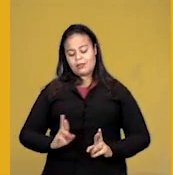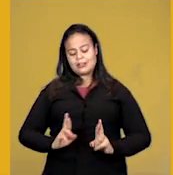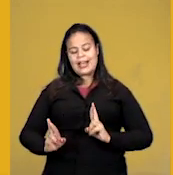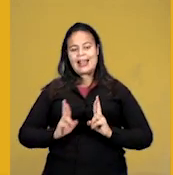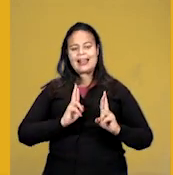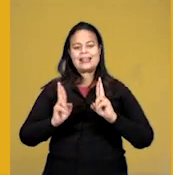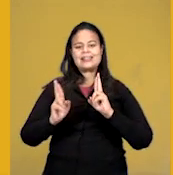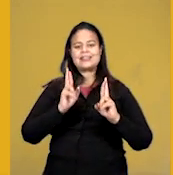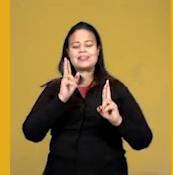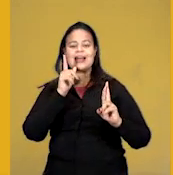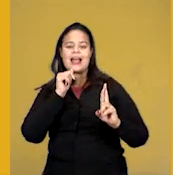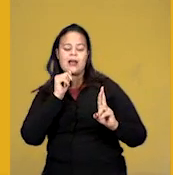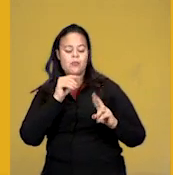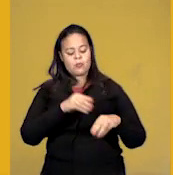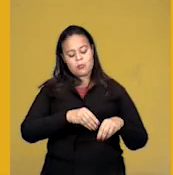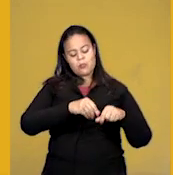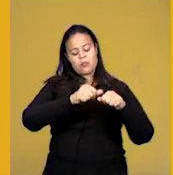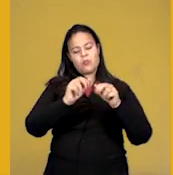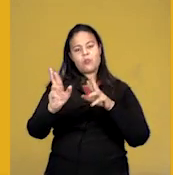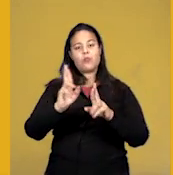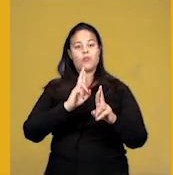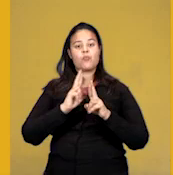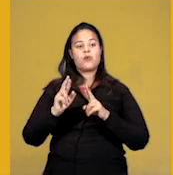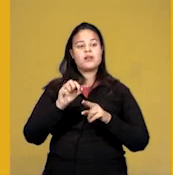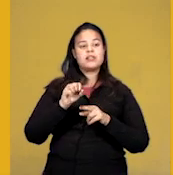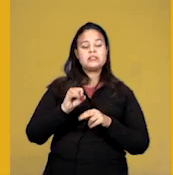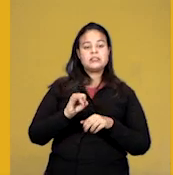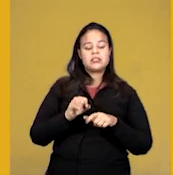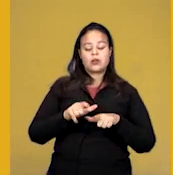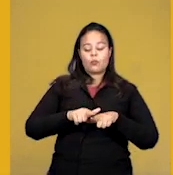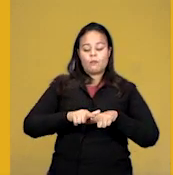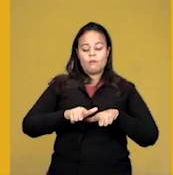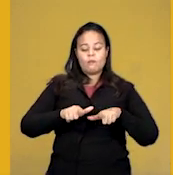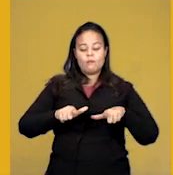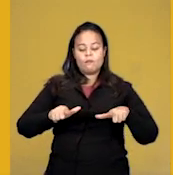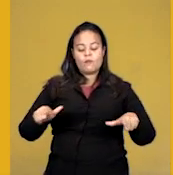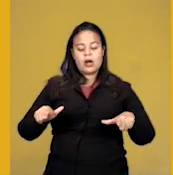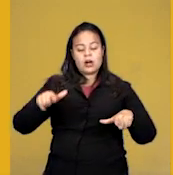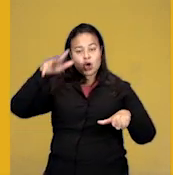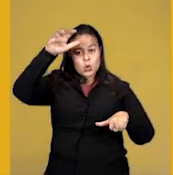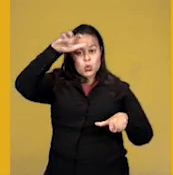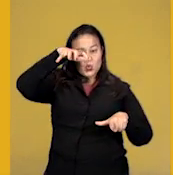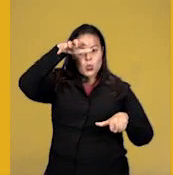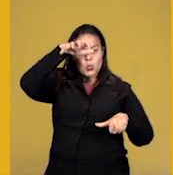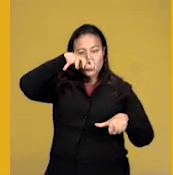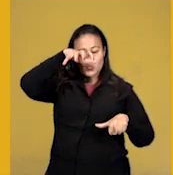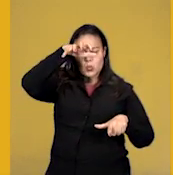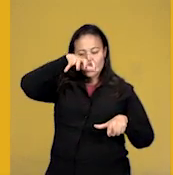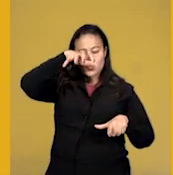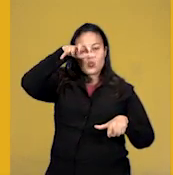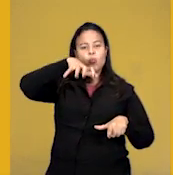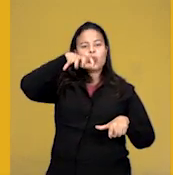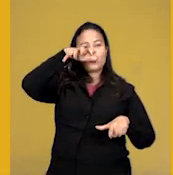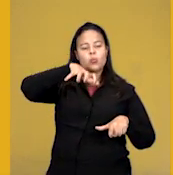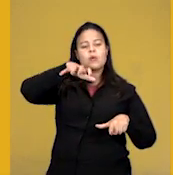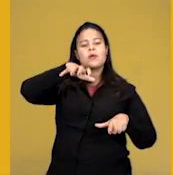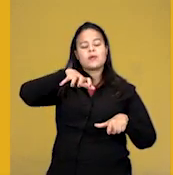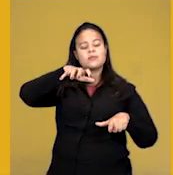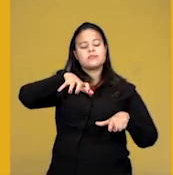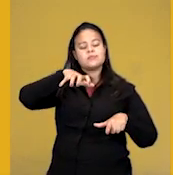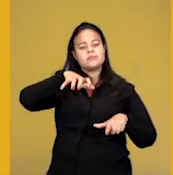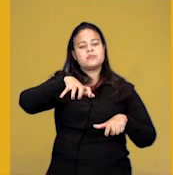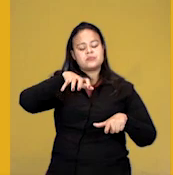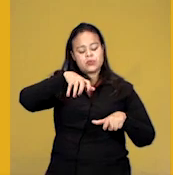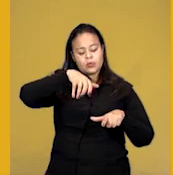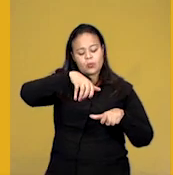relacionados aí. Quando o solo está descoberto, se cai a chuva, partículas do solo podem ser levadas